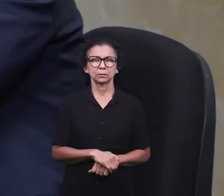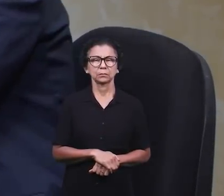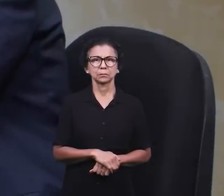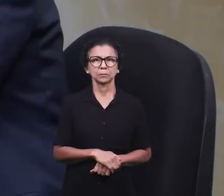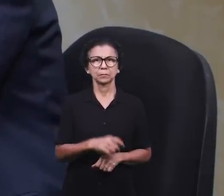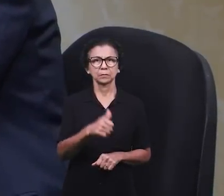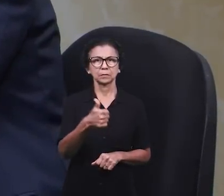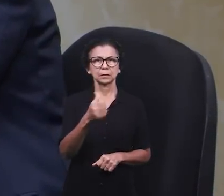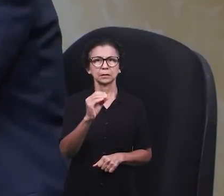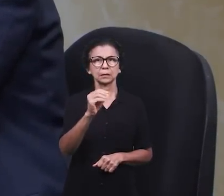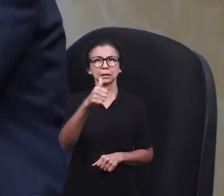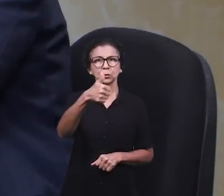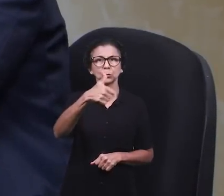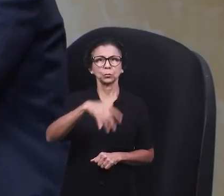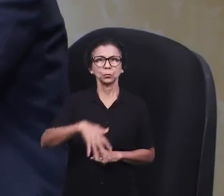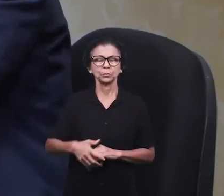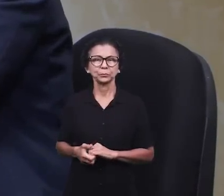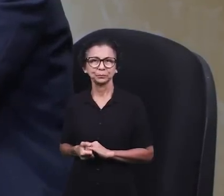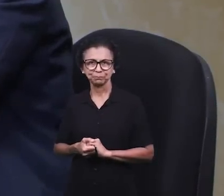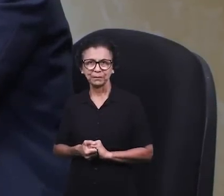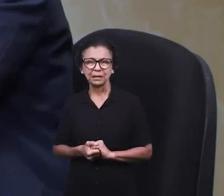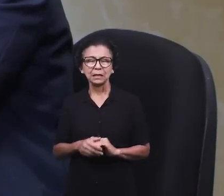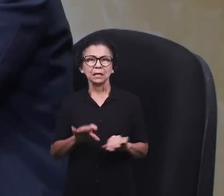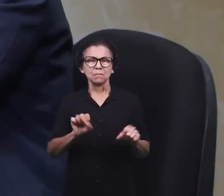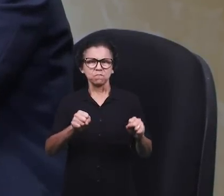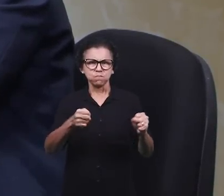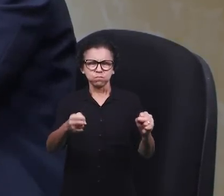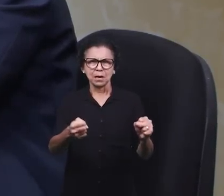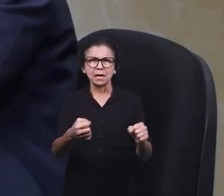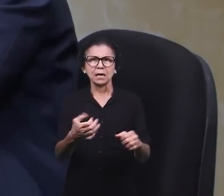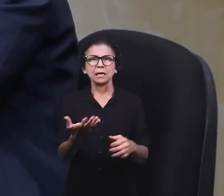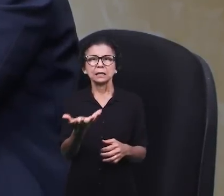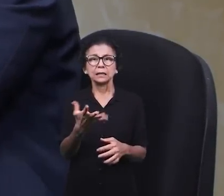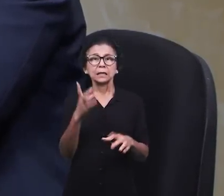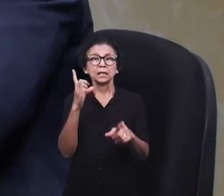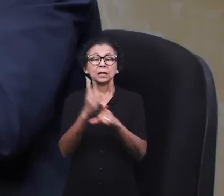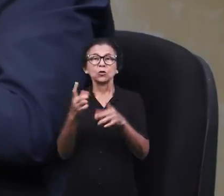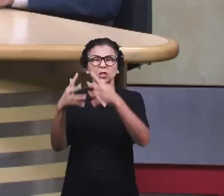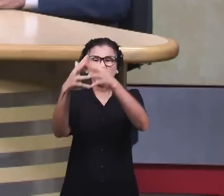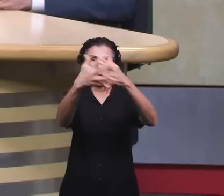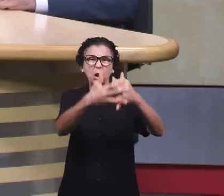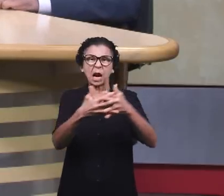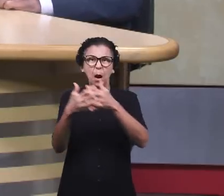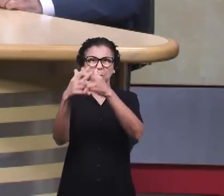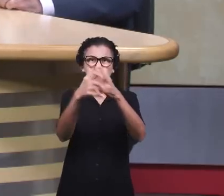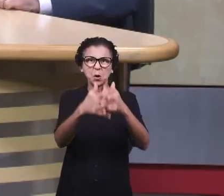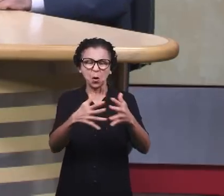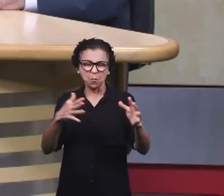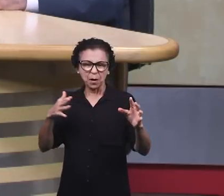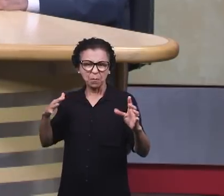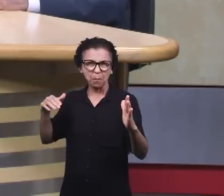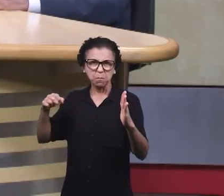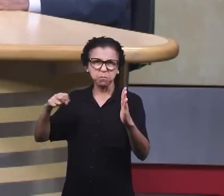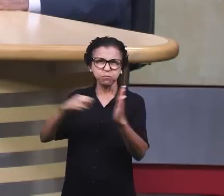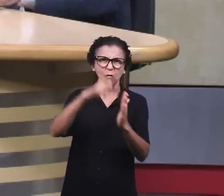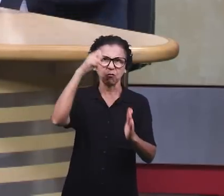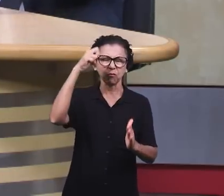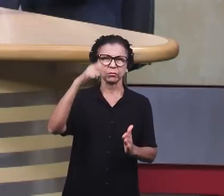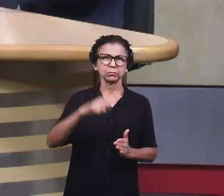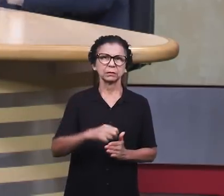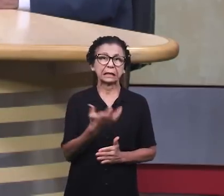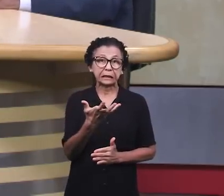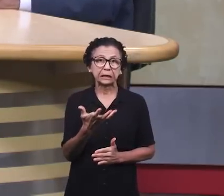Sabe quem é esse jovem? Henrique, pastor lá em São Paulo. Oh. Ele era daqui. Rapaz, esse rapaz, foi a primeira experiência, ele